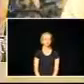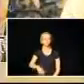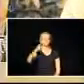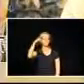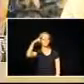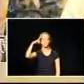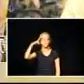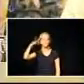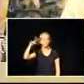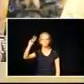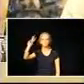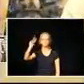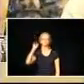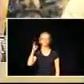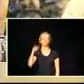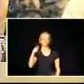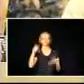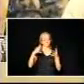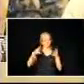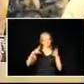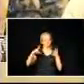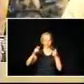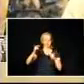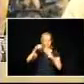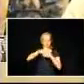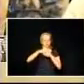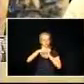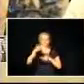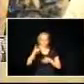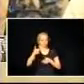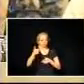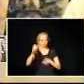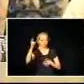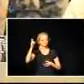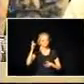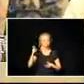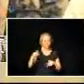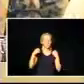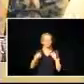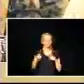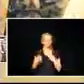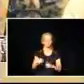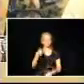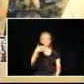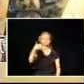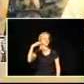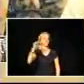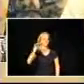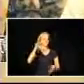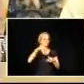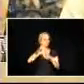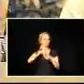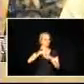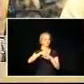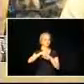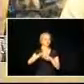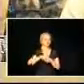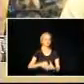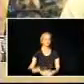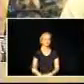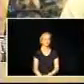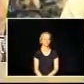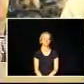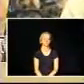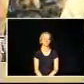a aprovação desse projeto serão necessários 10 votos, maioria absoluta. Então, os vereadores, por